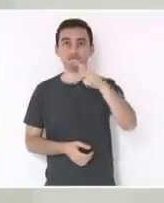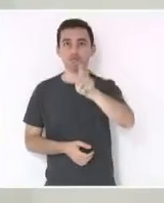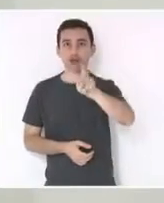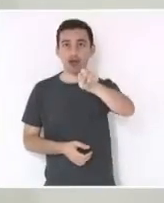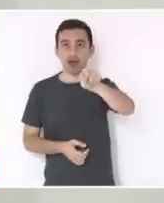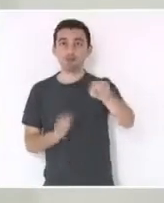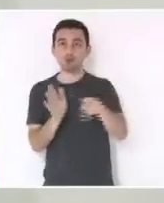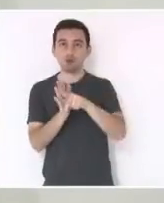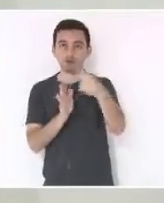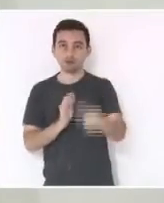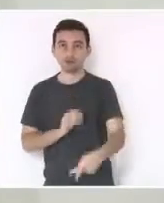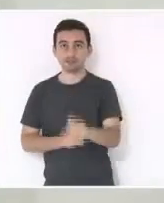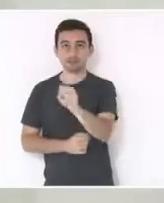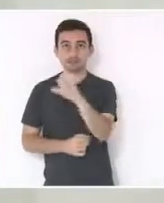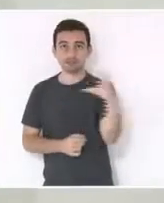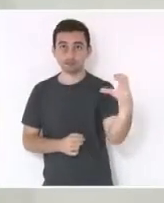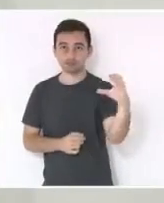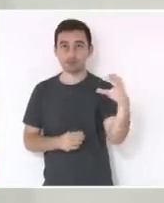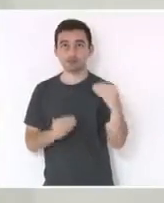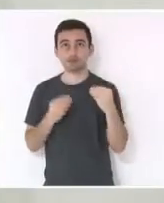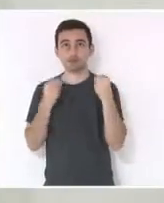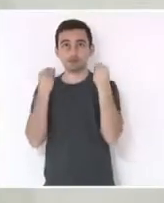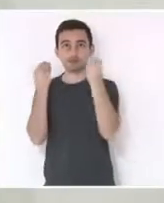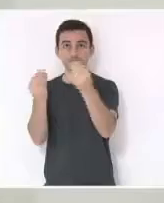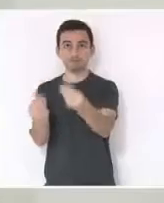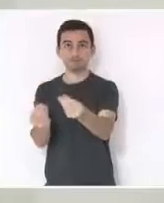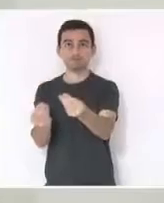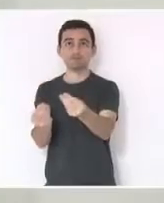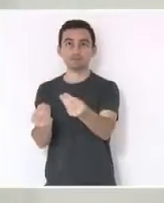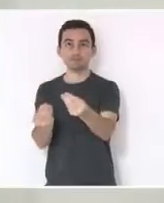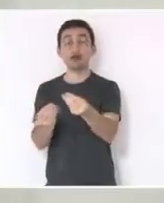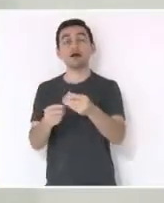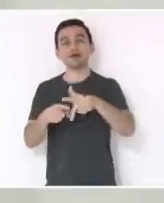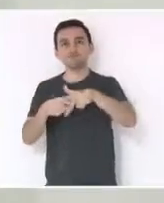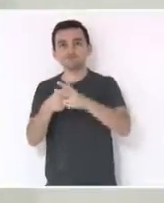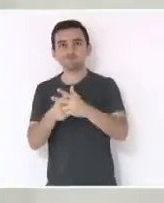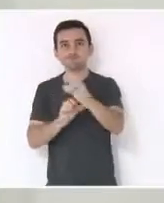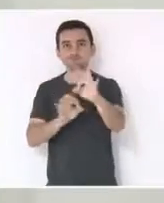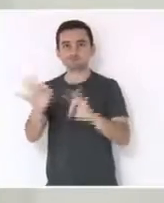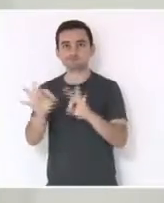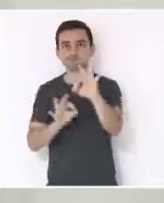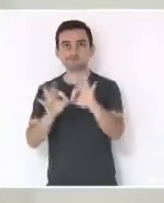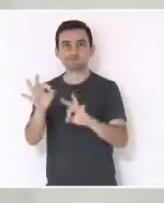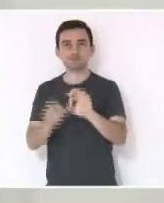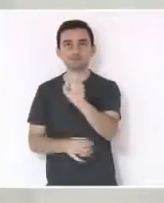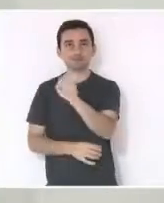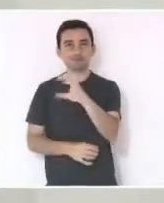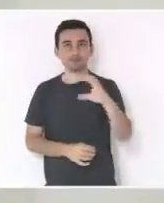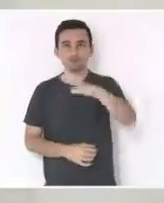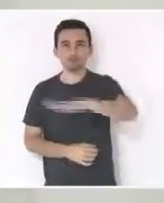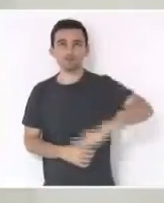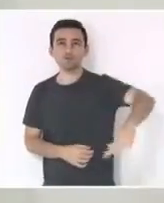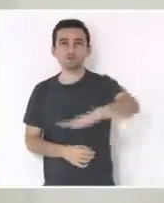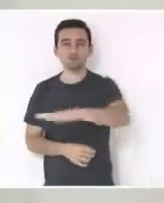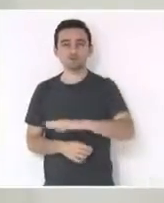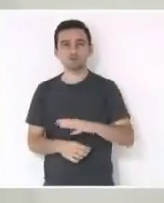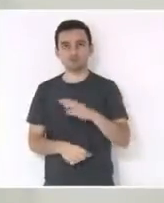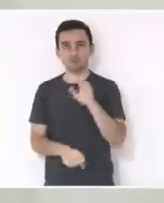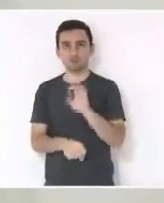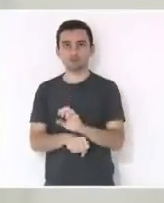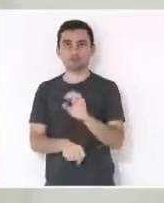para ser utilizado em melhorias das ss do nosso estado nas rodovias estaduais